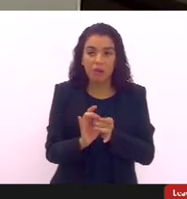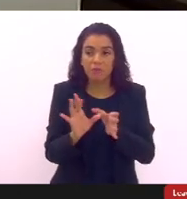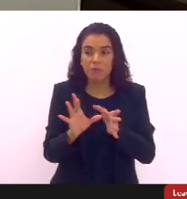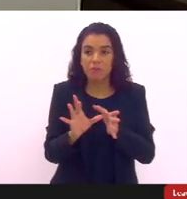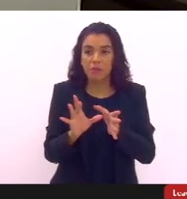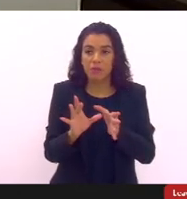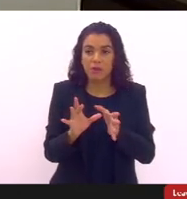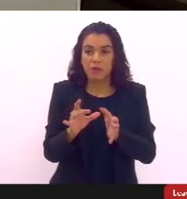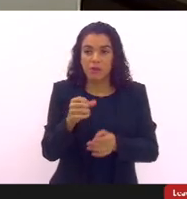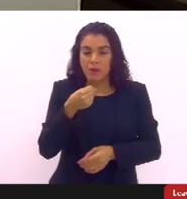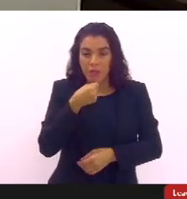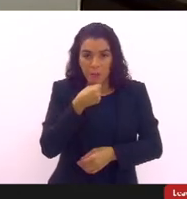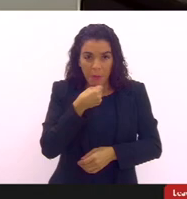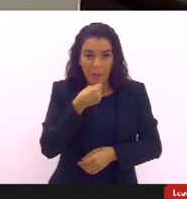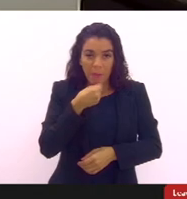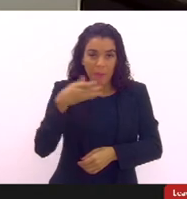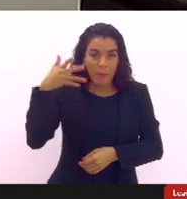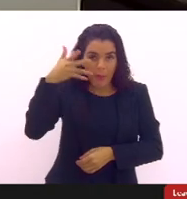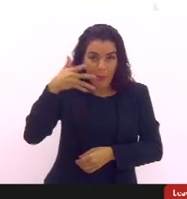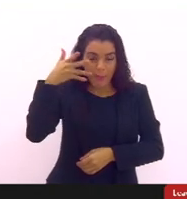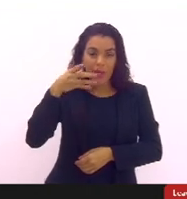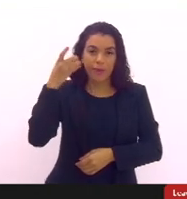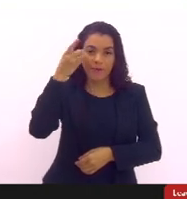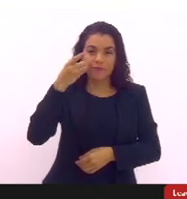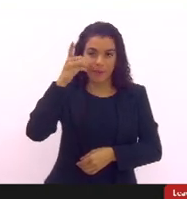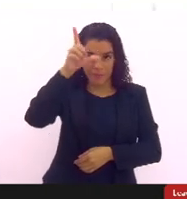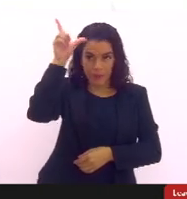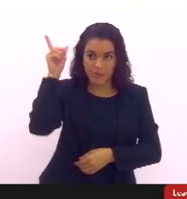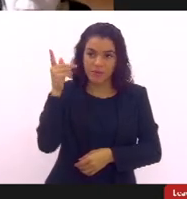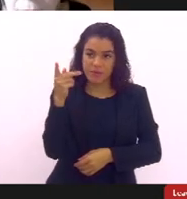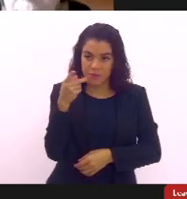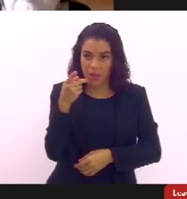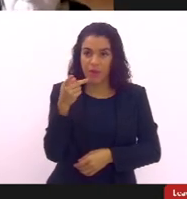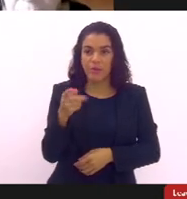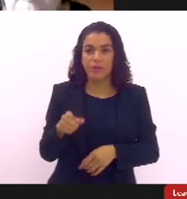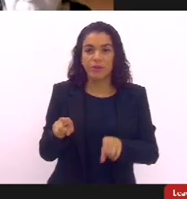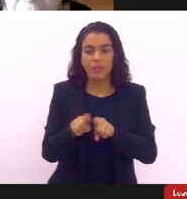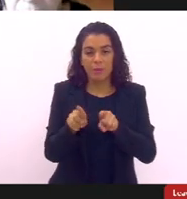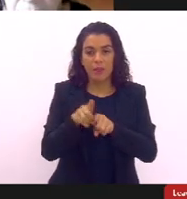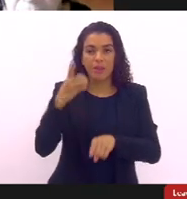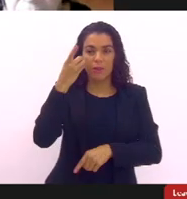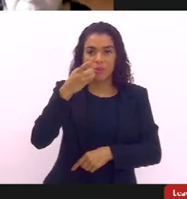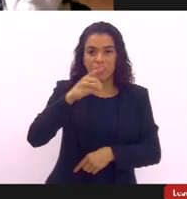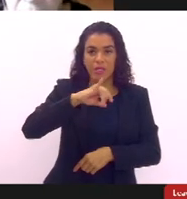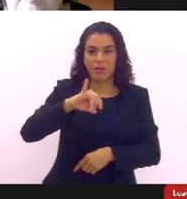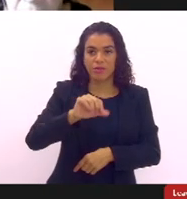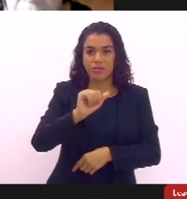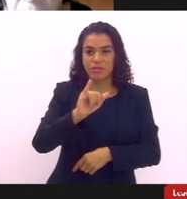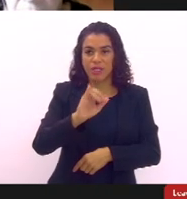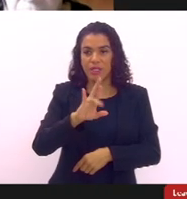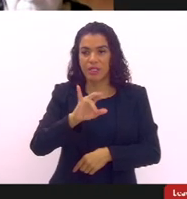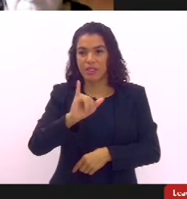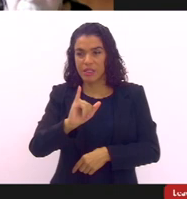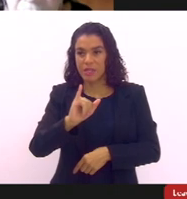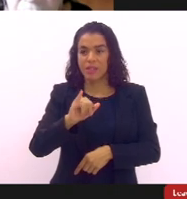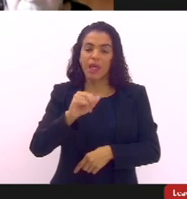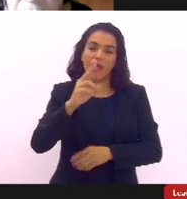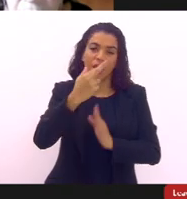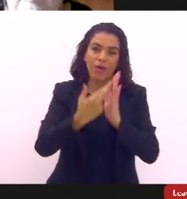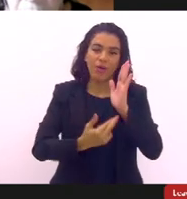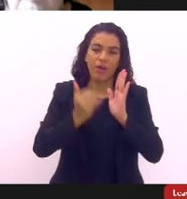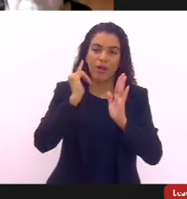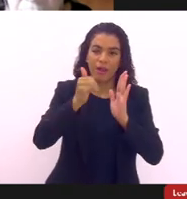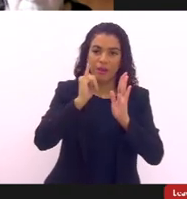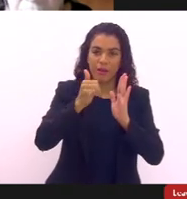para o deputado Luiz Paulo, né? Vou abrir também para o deputado Jari, deputado Luiz Paulo é nosso relator, e para